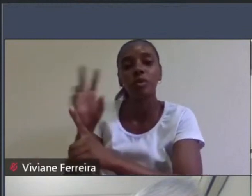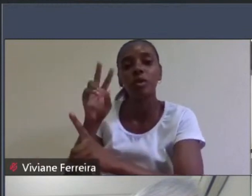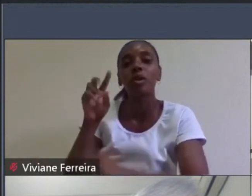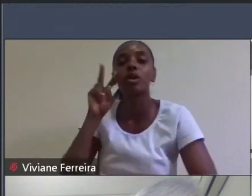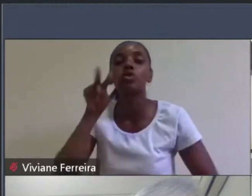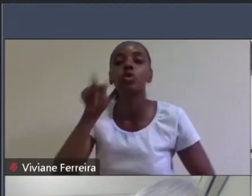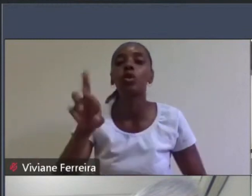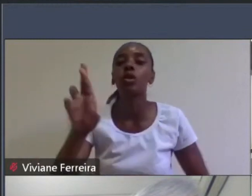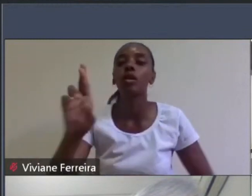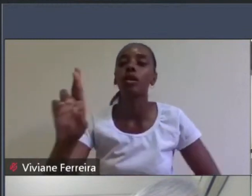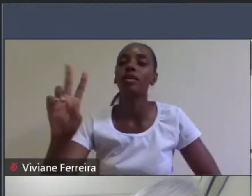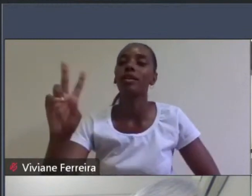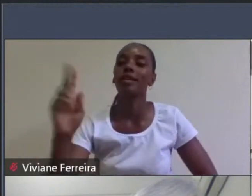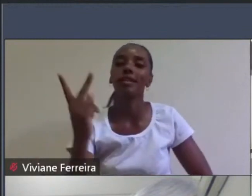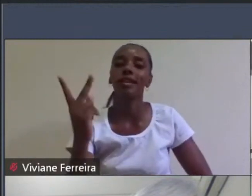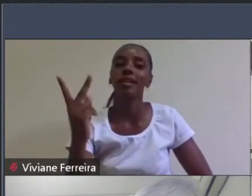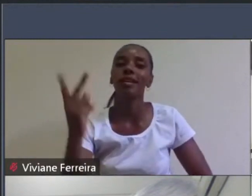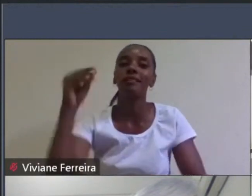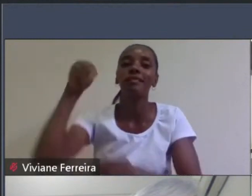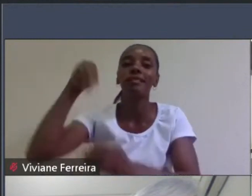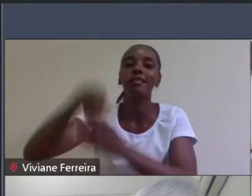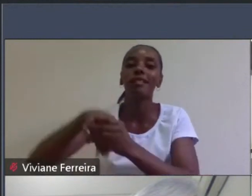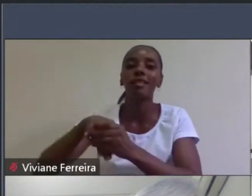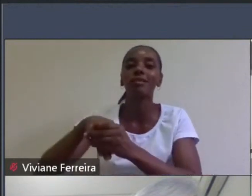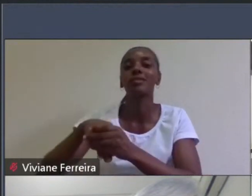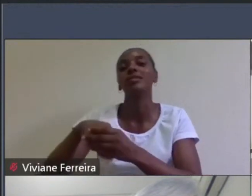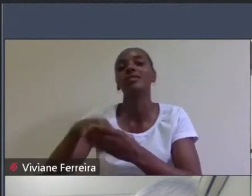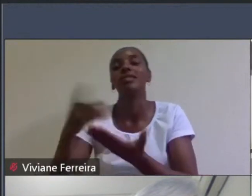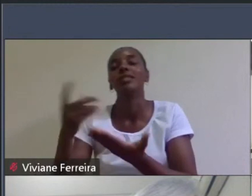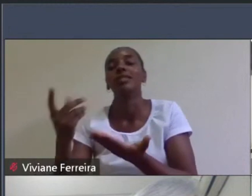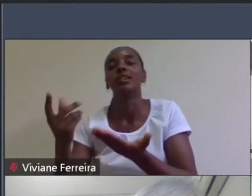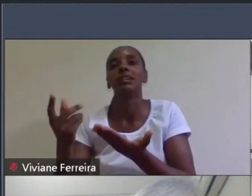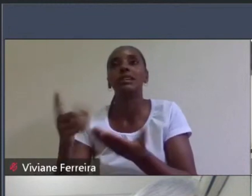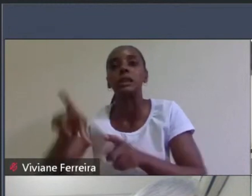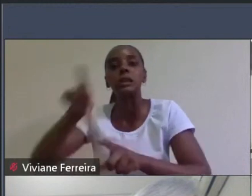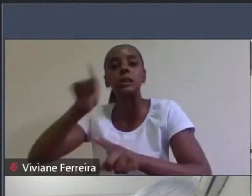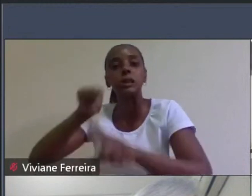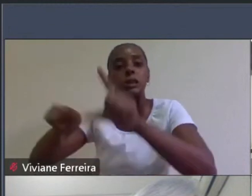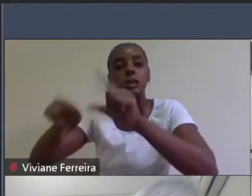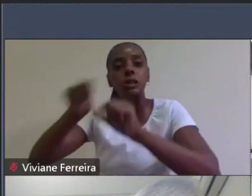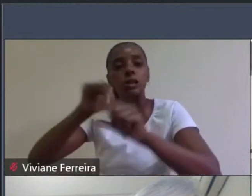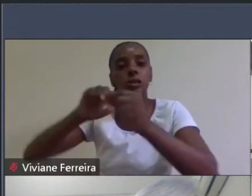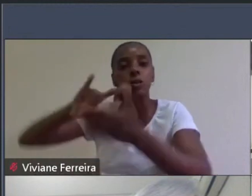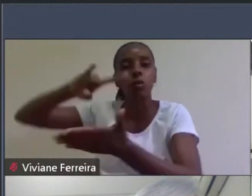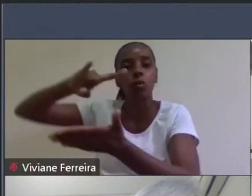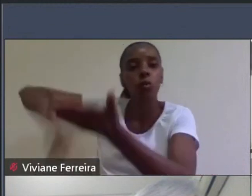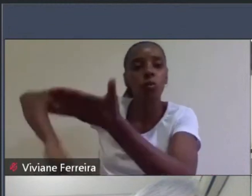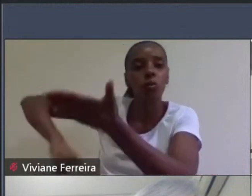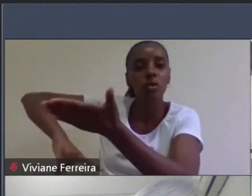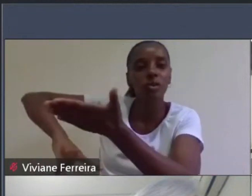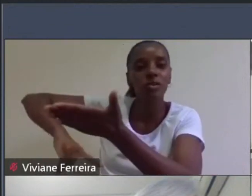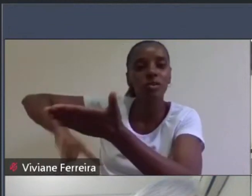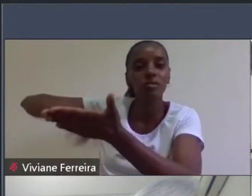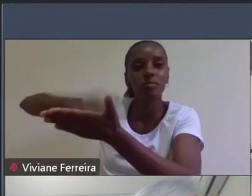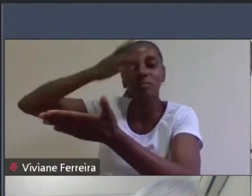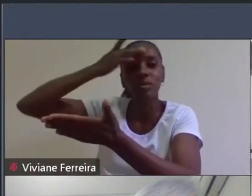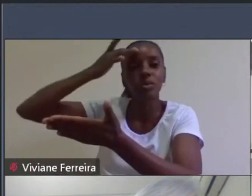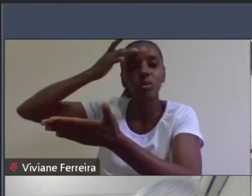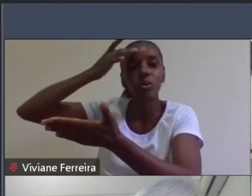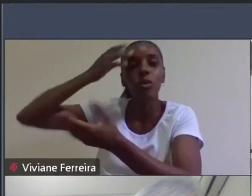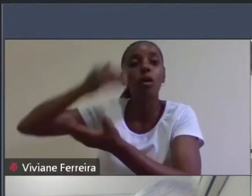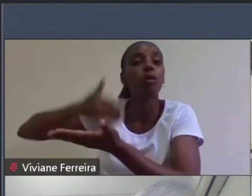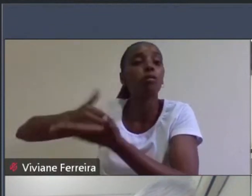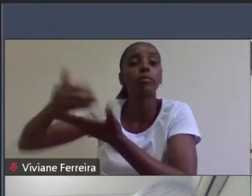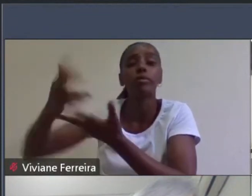recursos humanos, que faz uma seleção de contratação de pessoas, começa por aí, né? Essa é